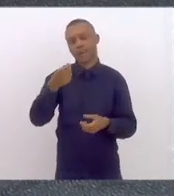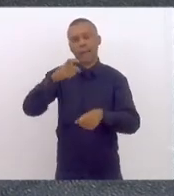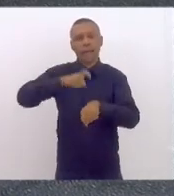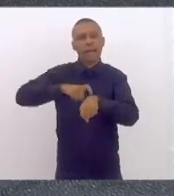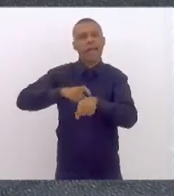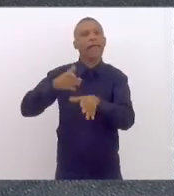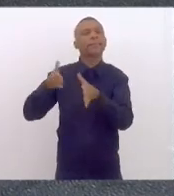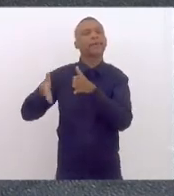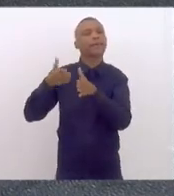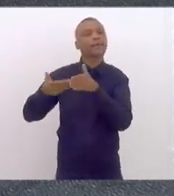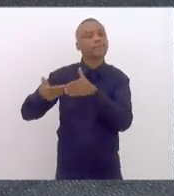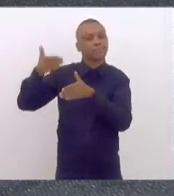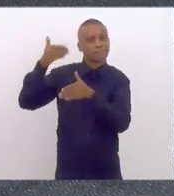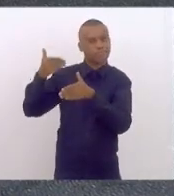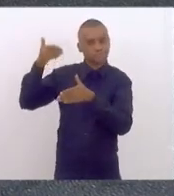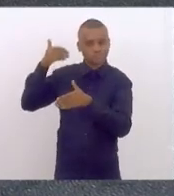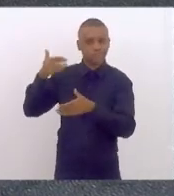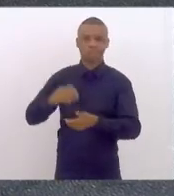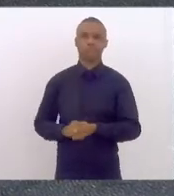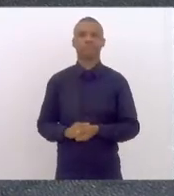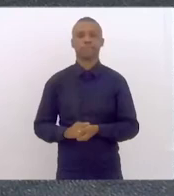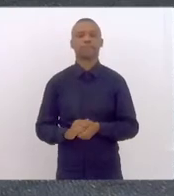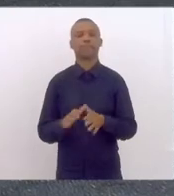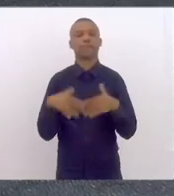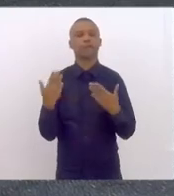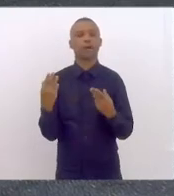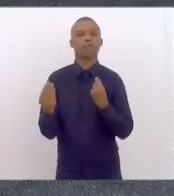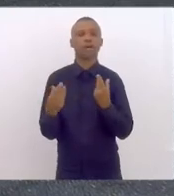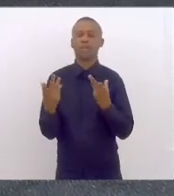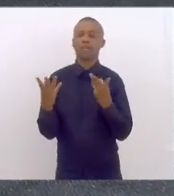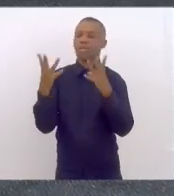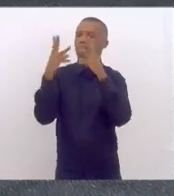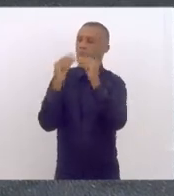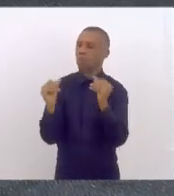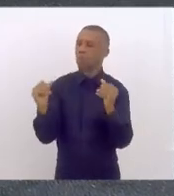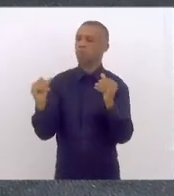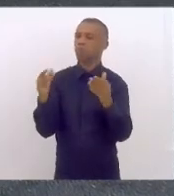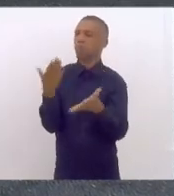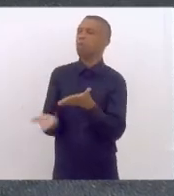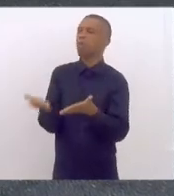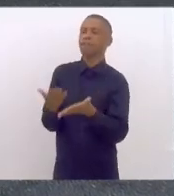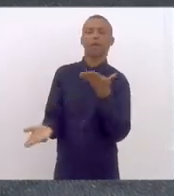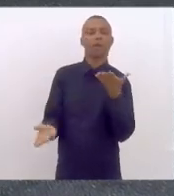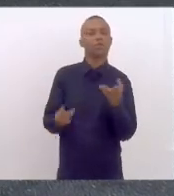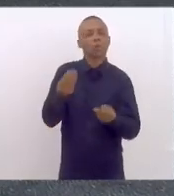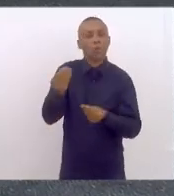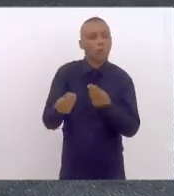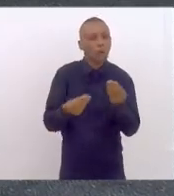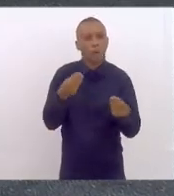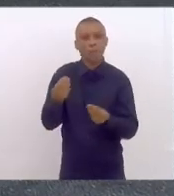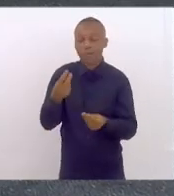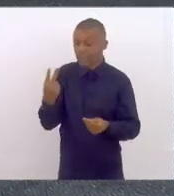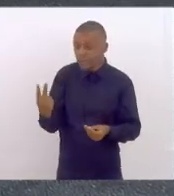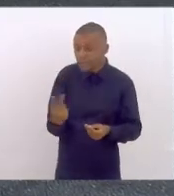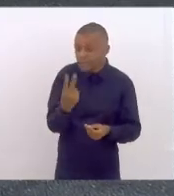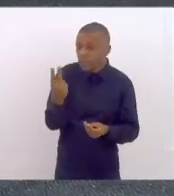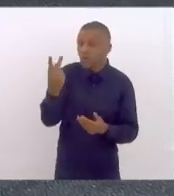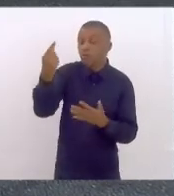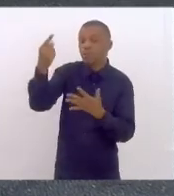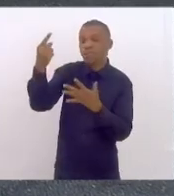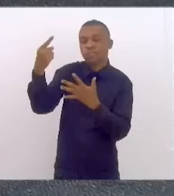época Onde que nós nos perdemos que esses valores